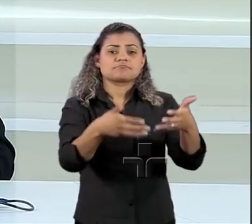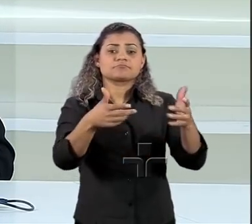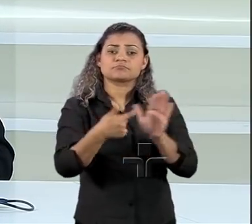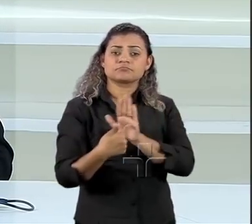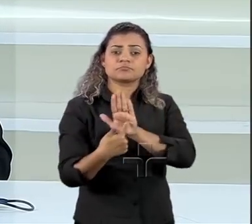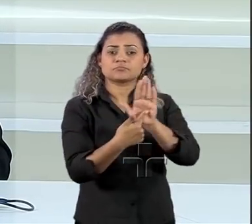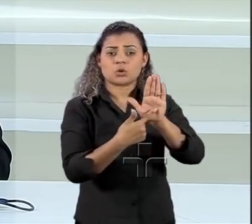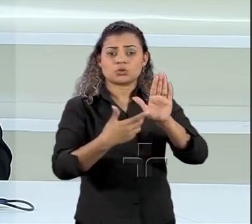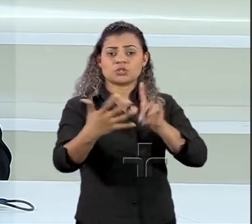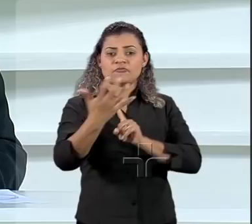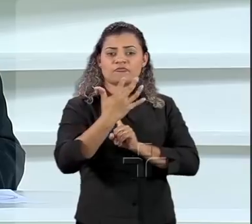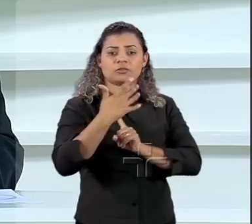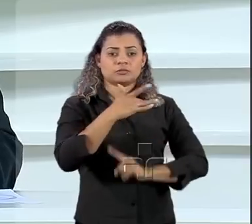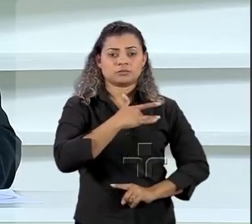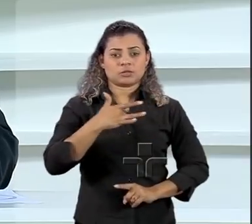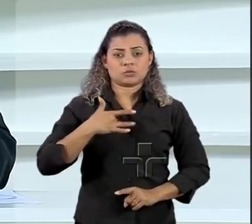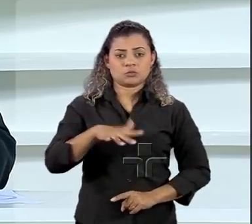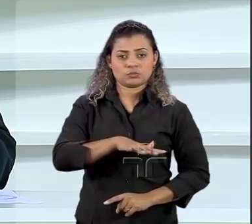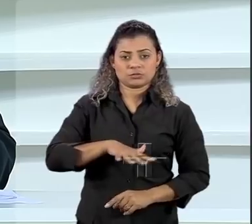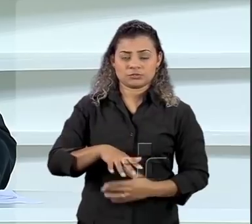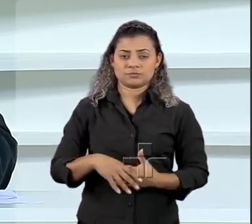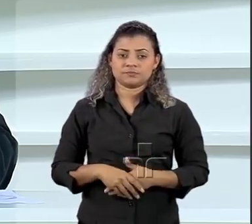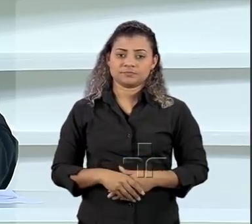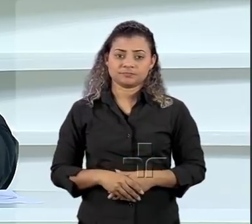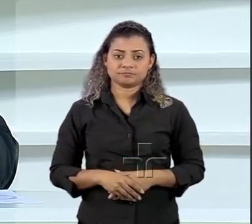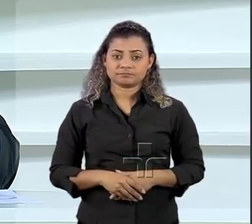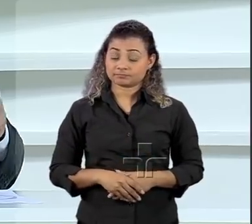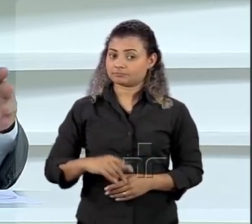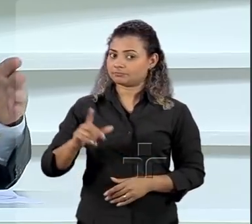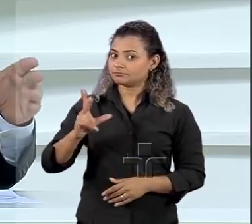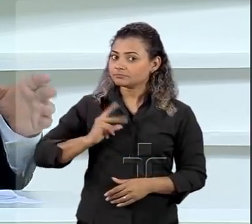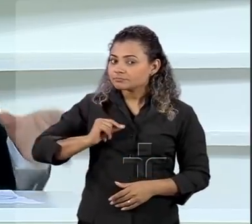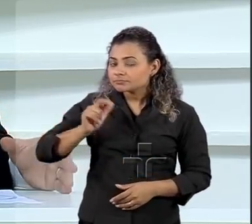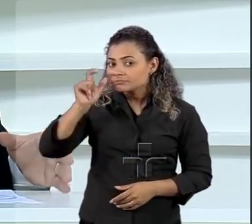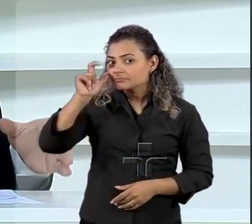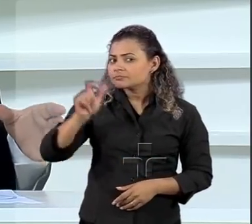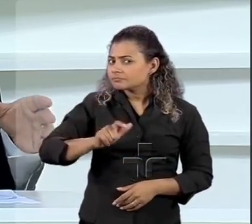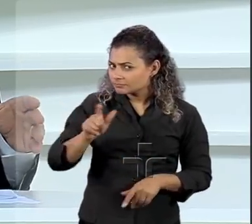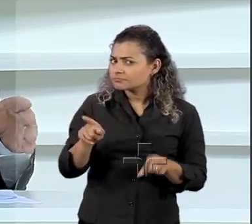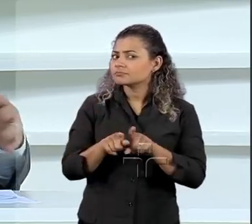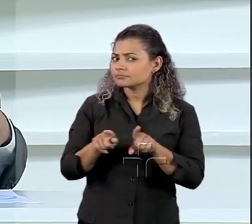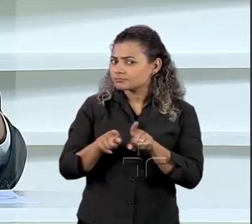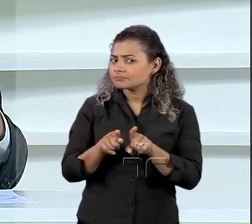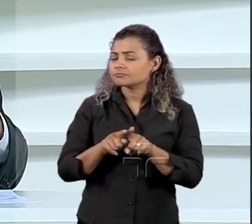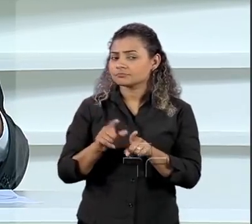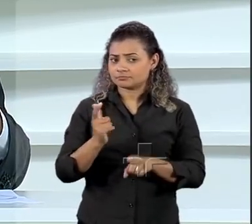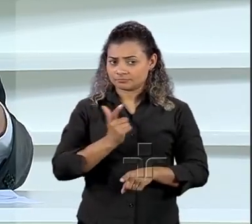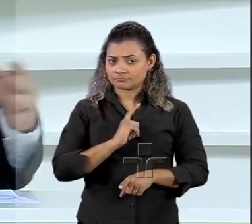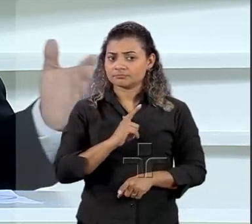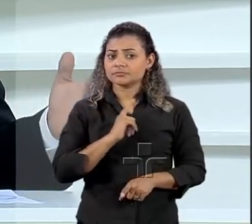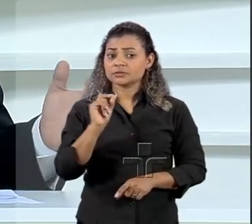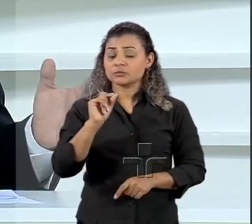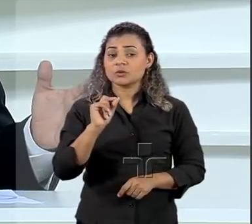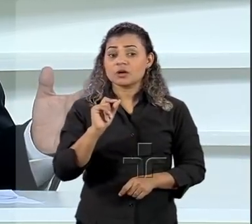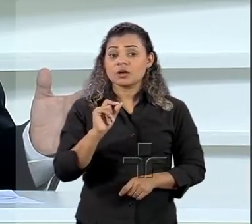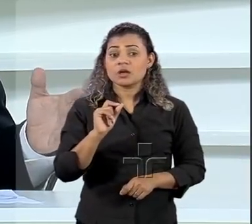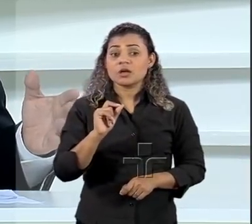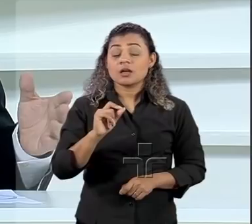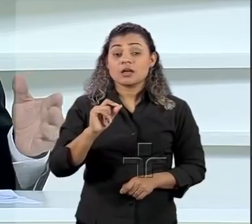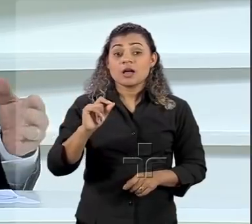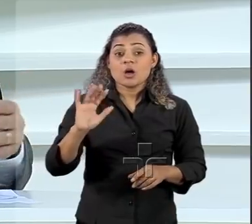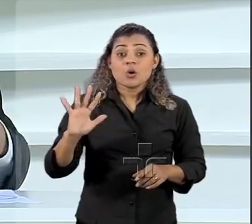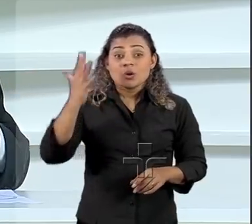na nossa saúde. Uma coisa impressionante é que nós temos esse volume imenso de acidentes